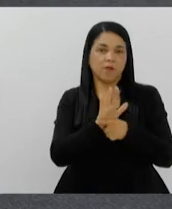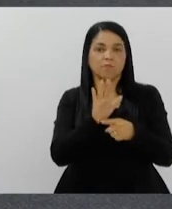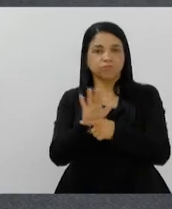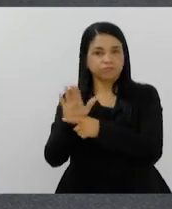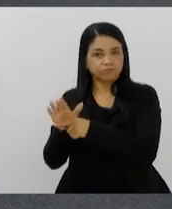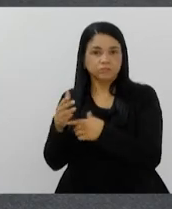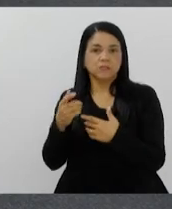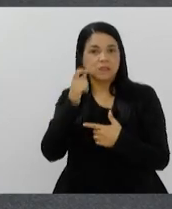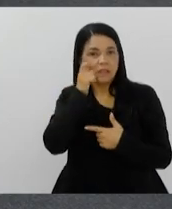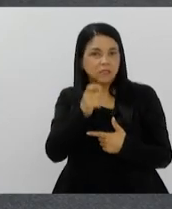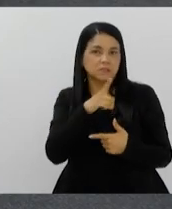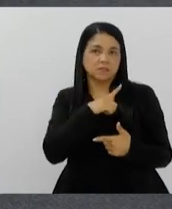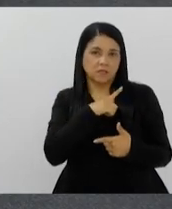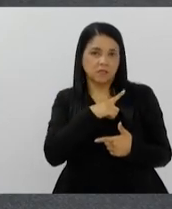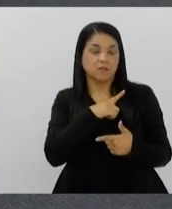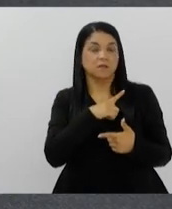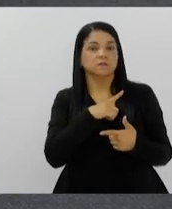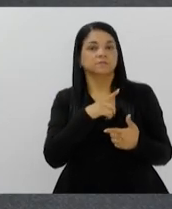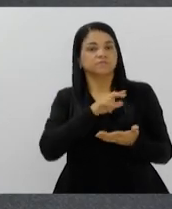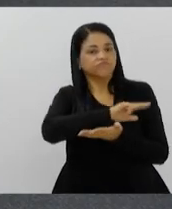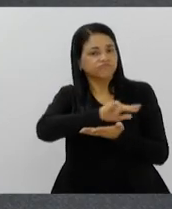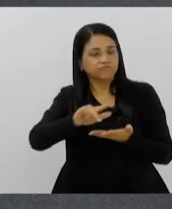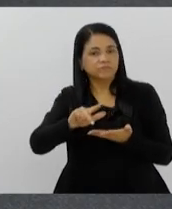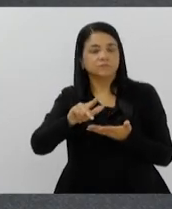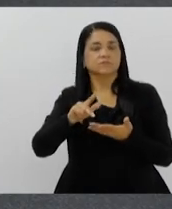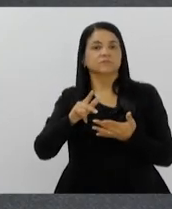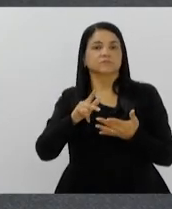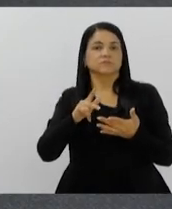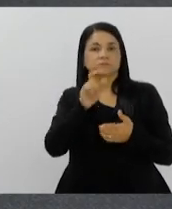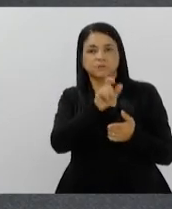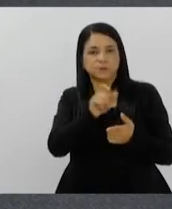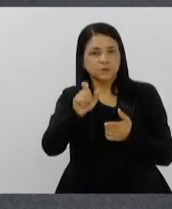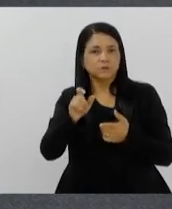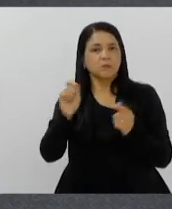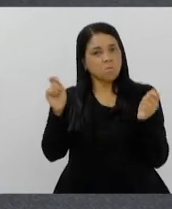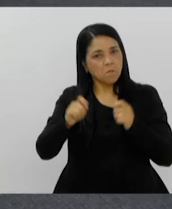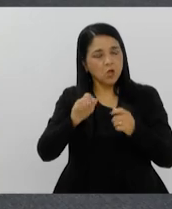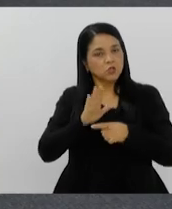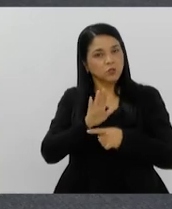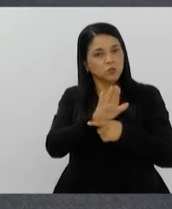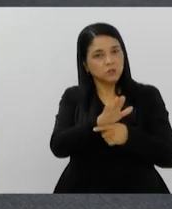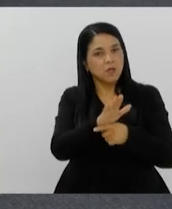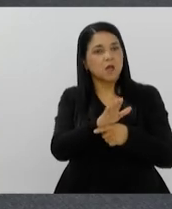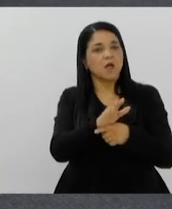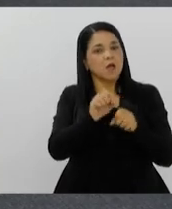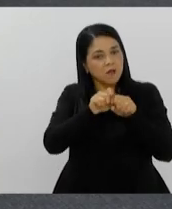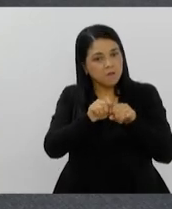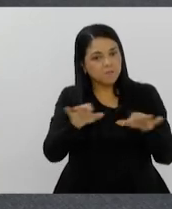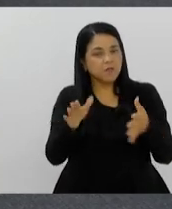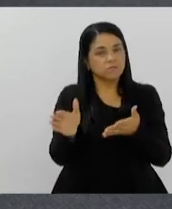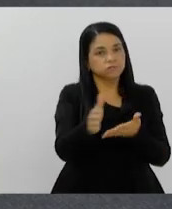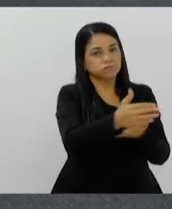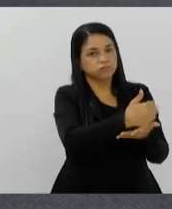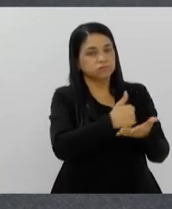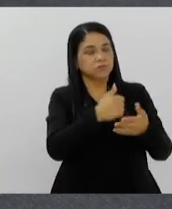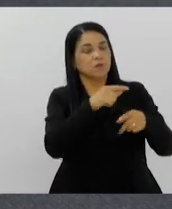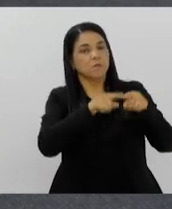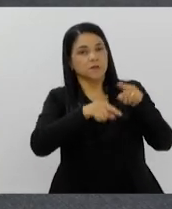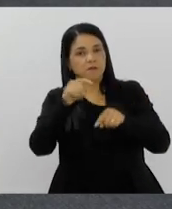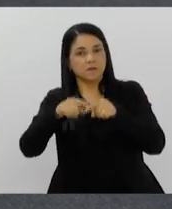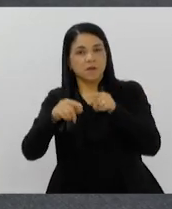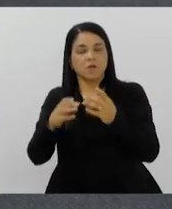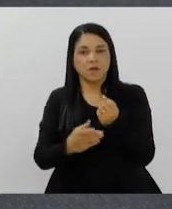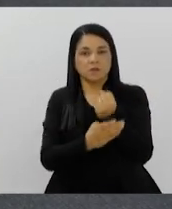E essa diversidade de fontes de doação amplia as possibilidades de captação dos recursos materiais,